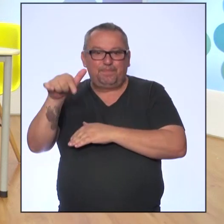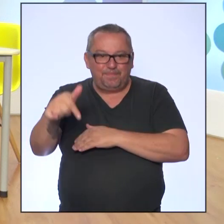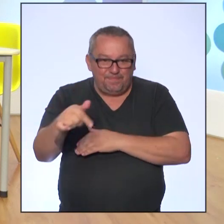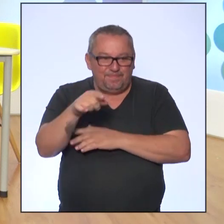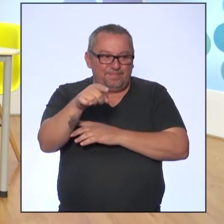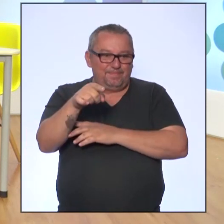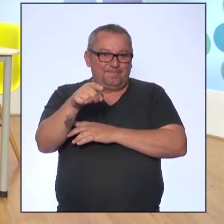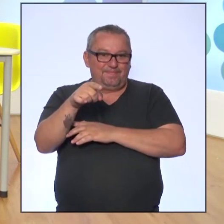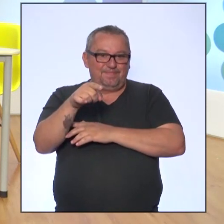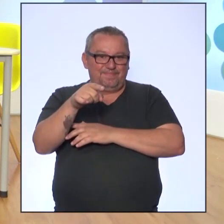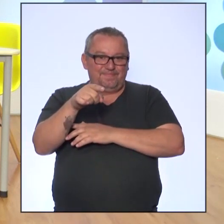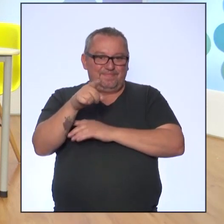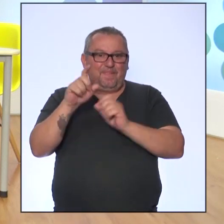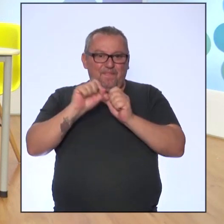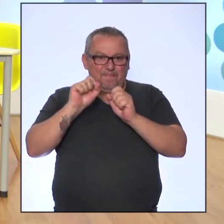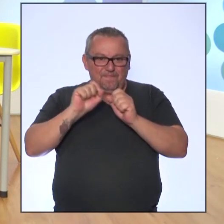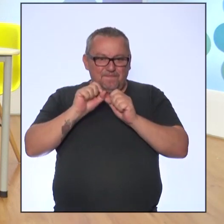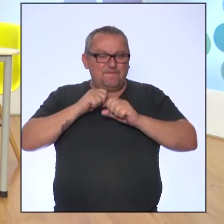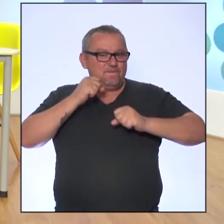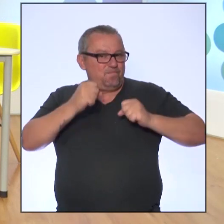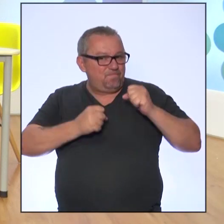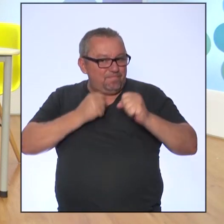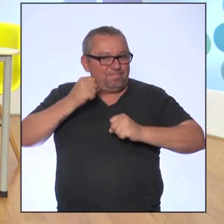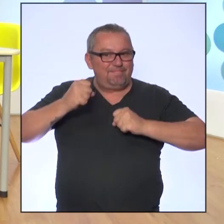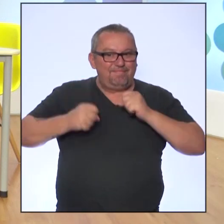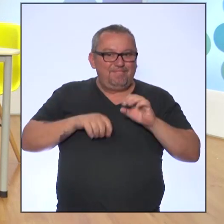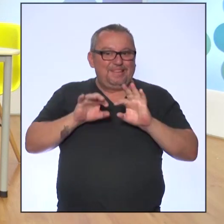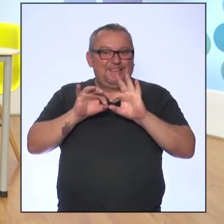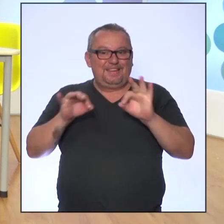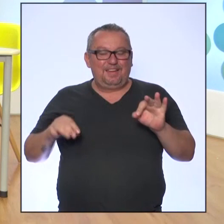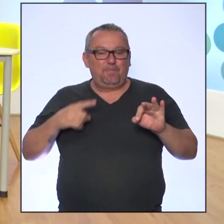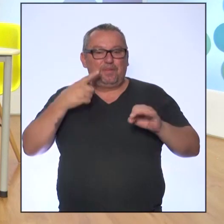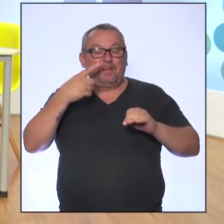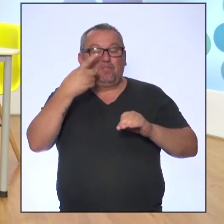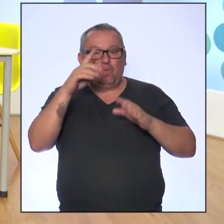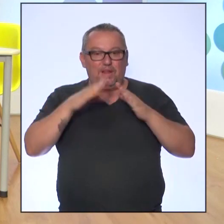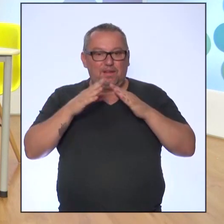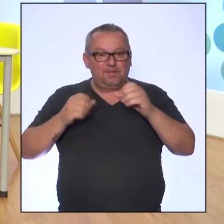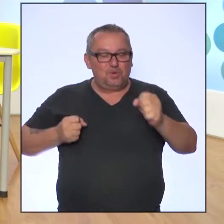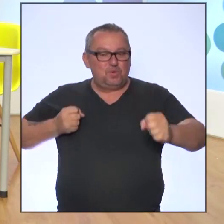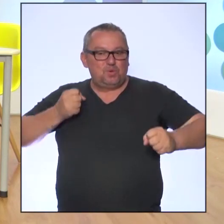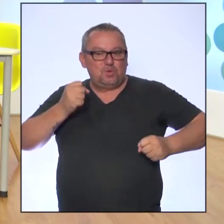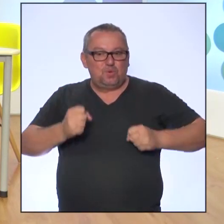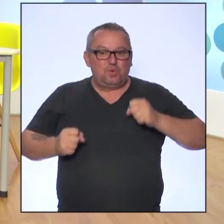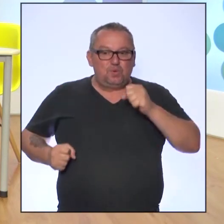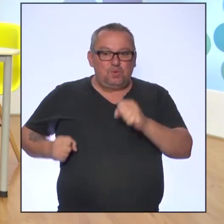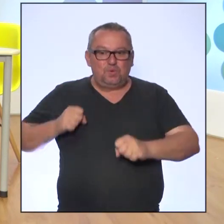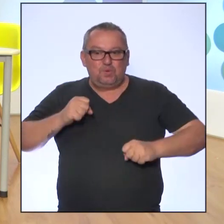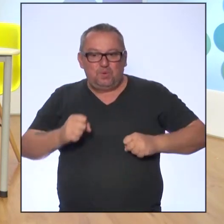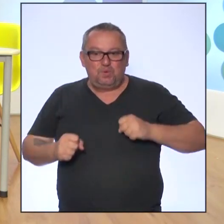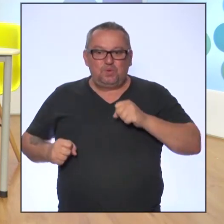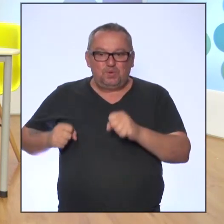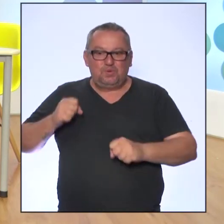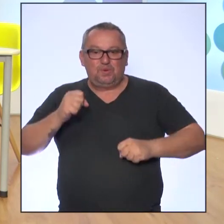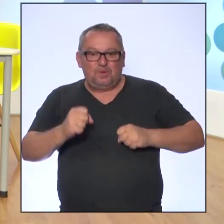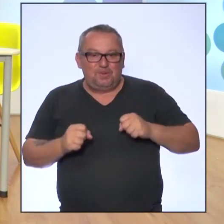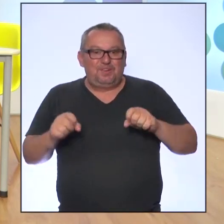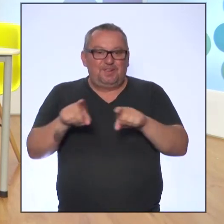vocês façam uma corridinha aí básica em casa, tá? Pode ser parado ou se movimentando,